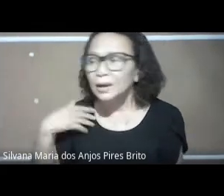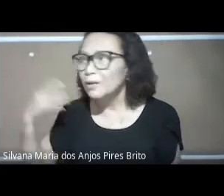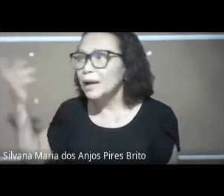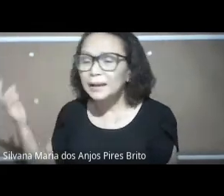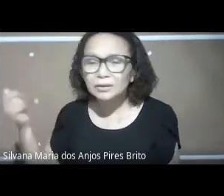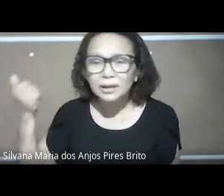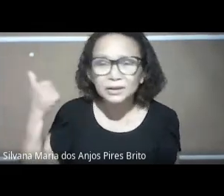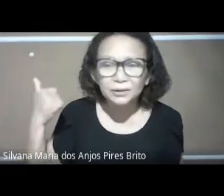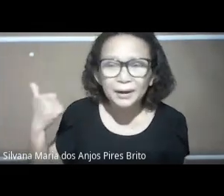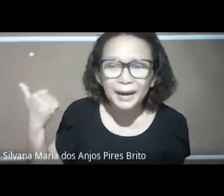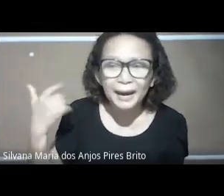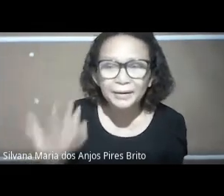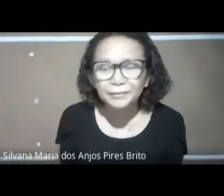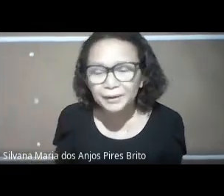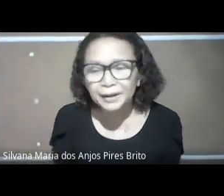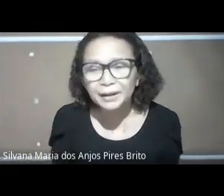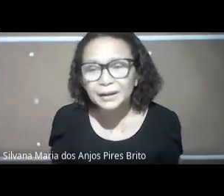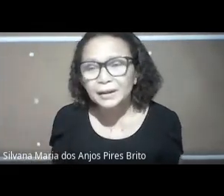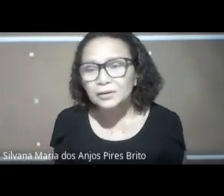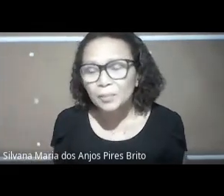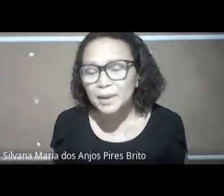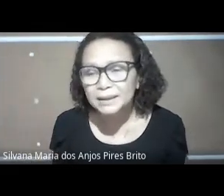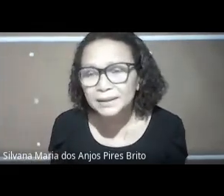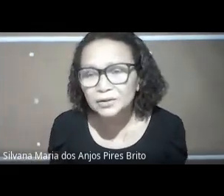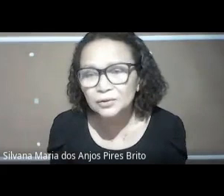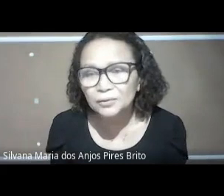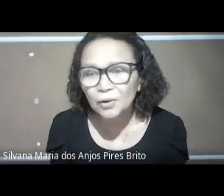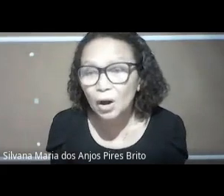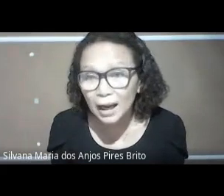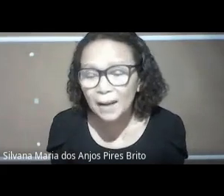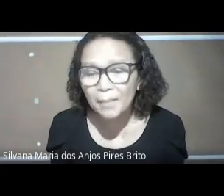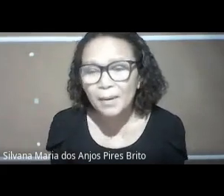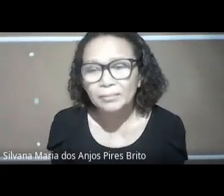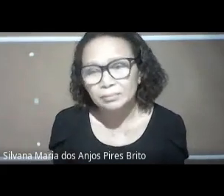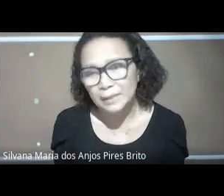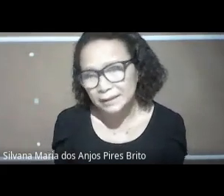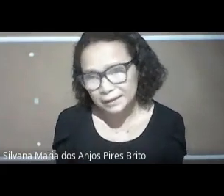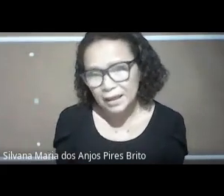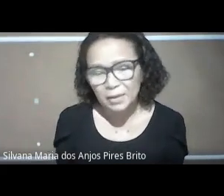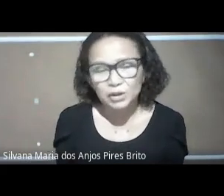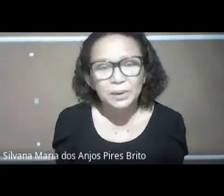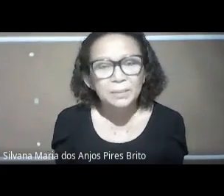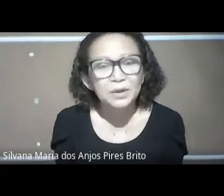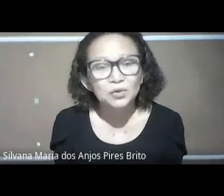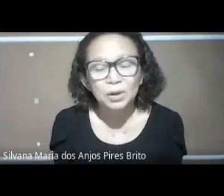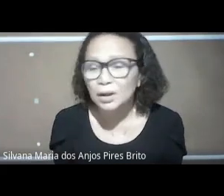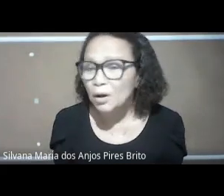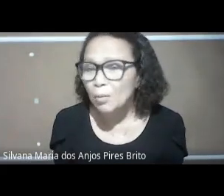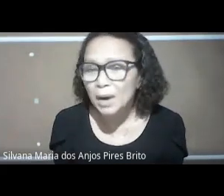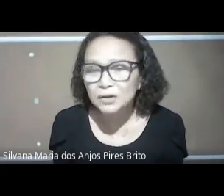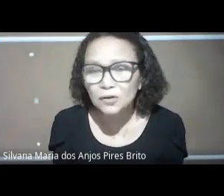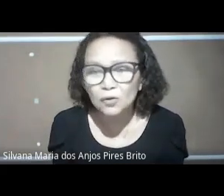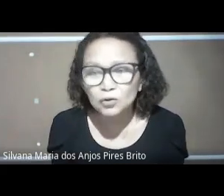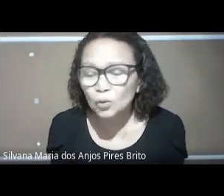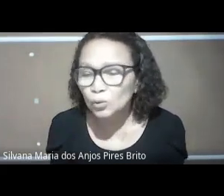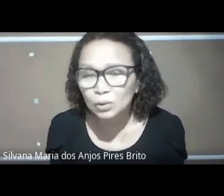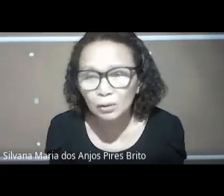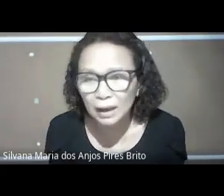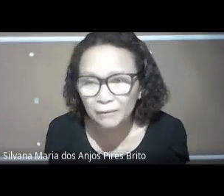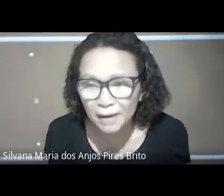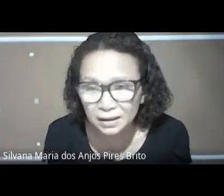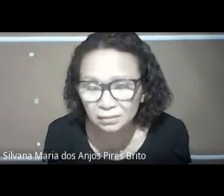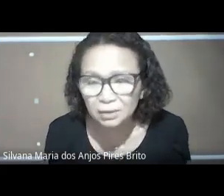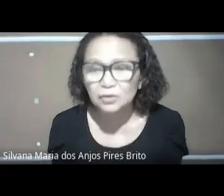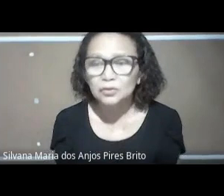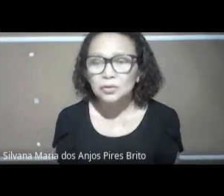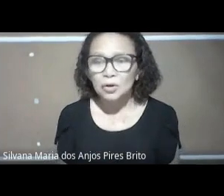cômodo, eu já digo, ok, eu vi, não preciso olhar necessariamente para a pessoa. Mas com o surdo,